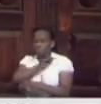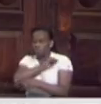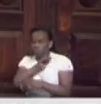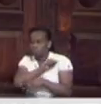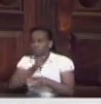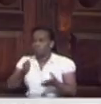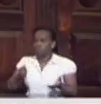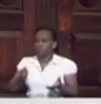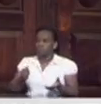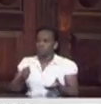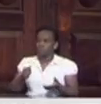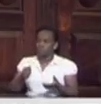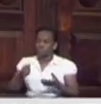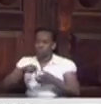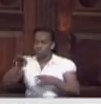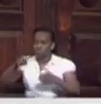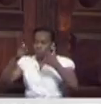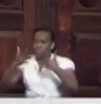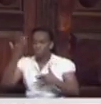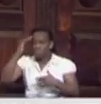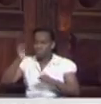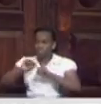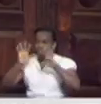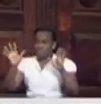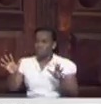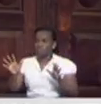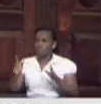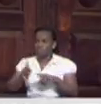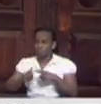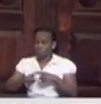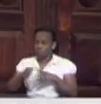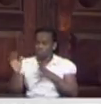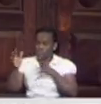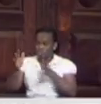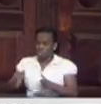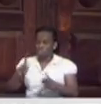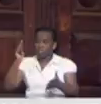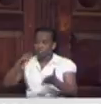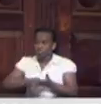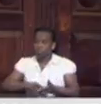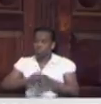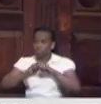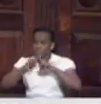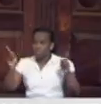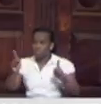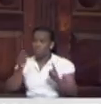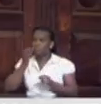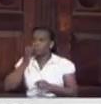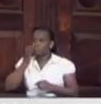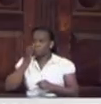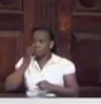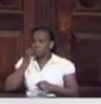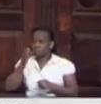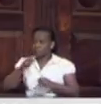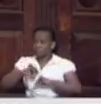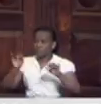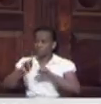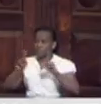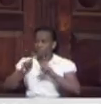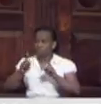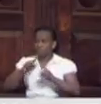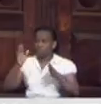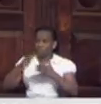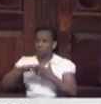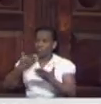para que as coisas fiquem claras, porque senão chega a título de denúncias, de chegar aqui, estão fechando escolas,